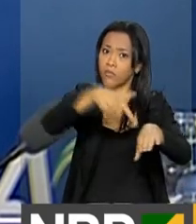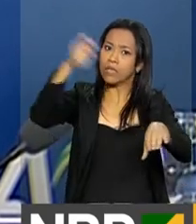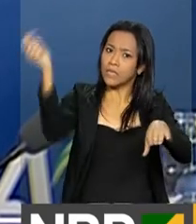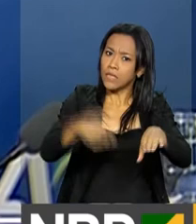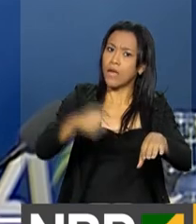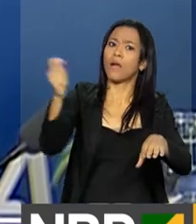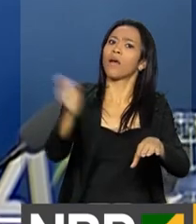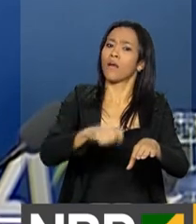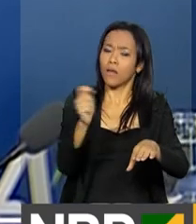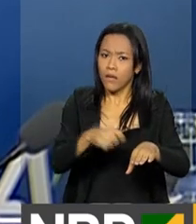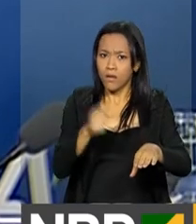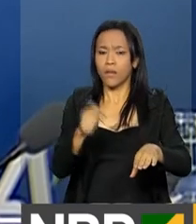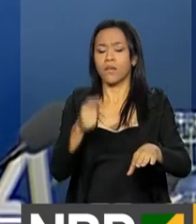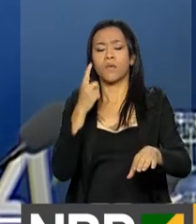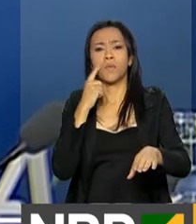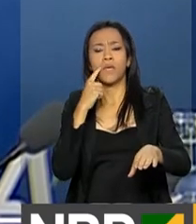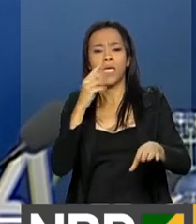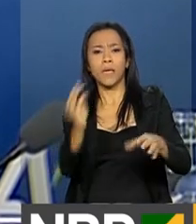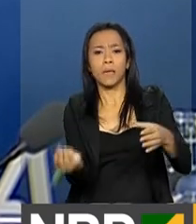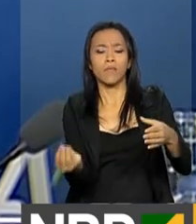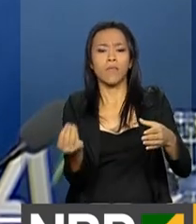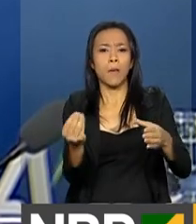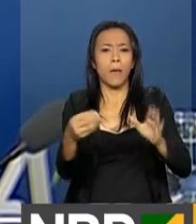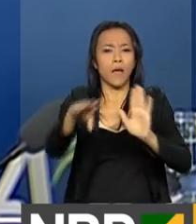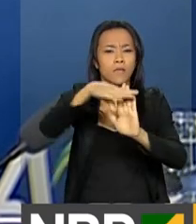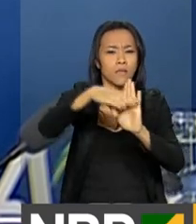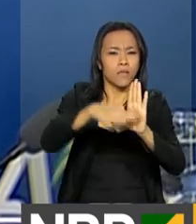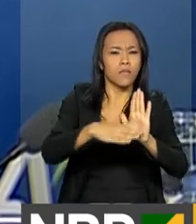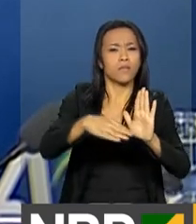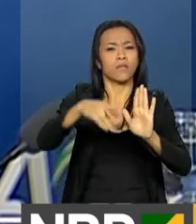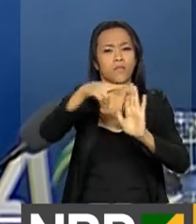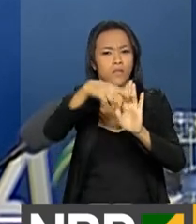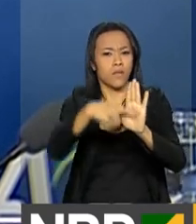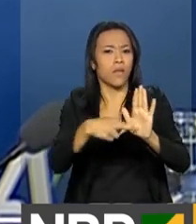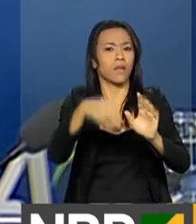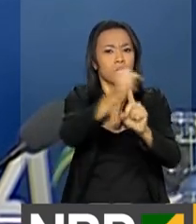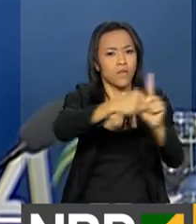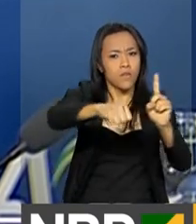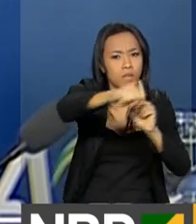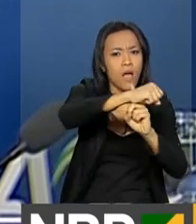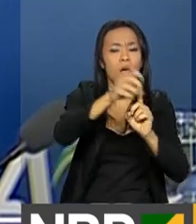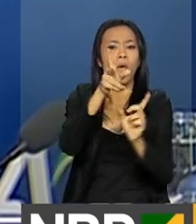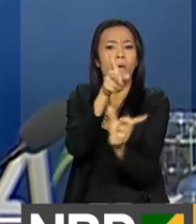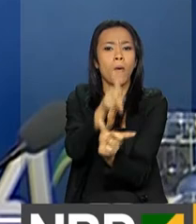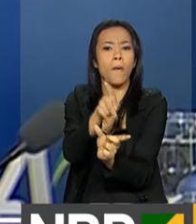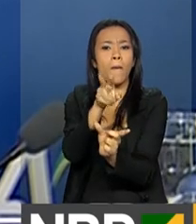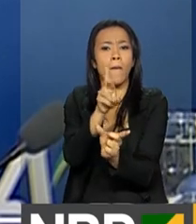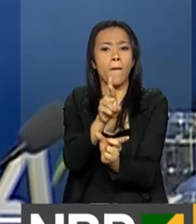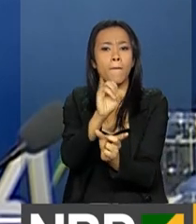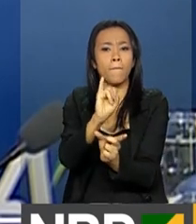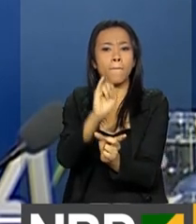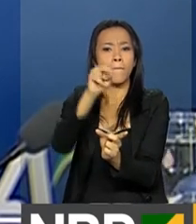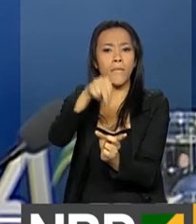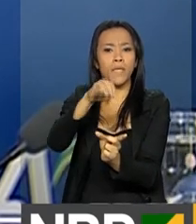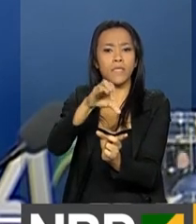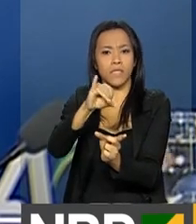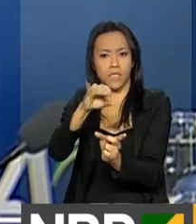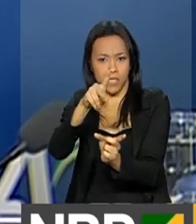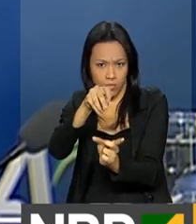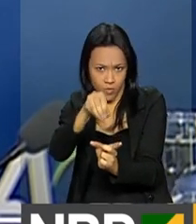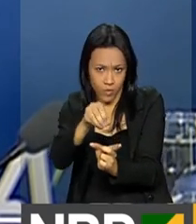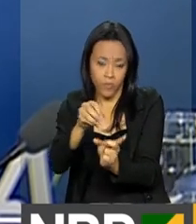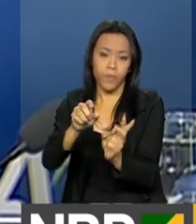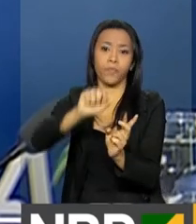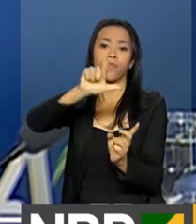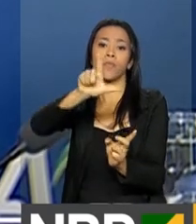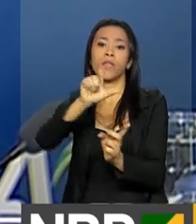capaz de amalgamar os princípios do direito social, não é, com os princípios do direito liberal, não é? Porque muitas vezes